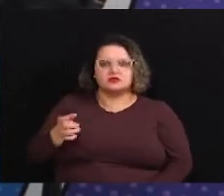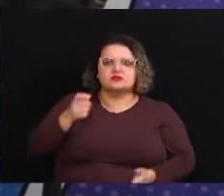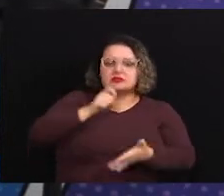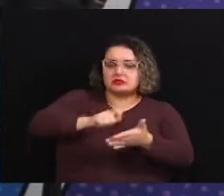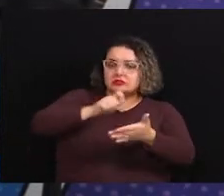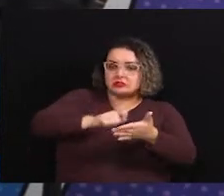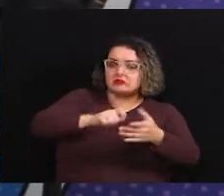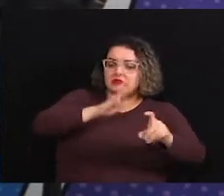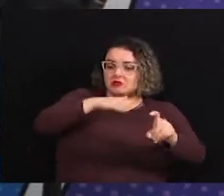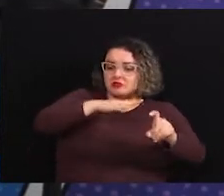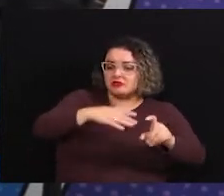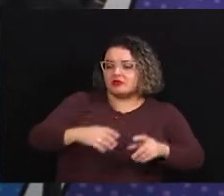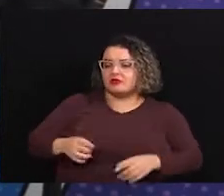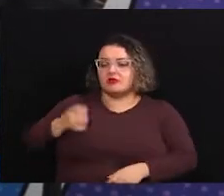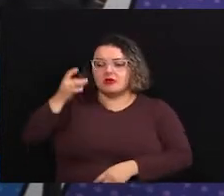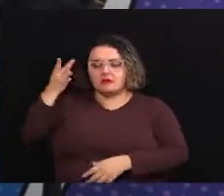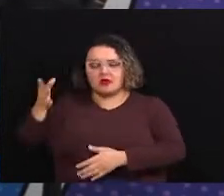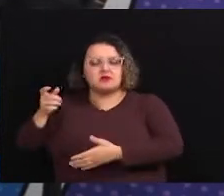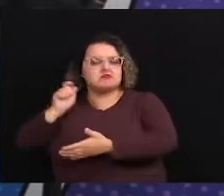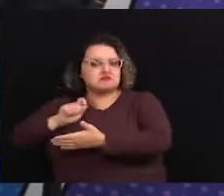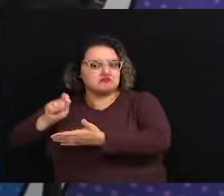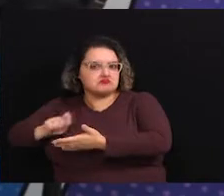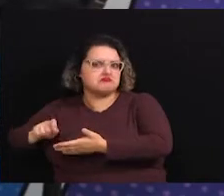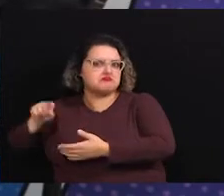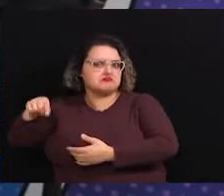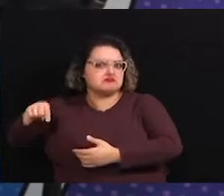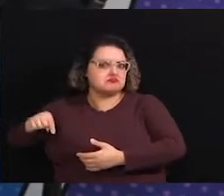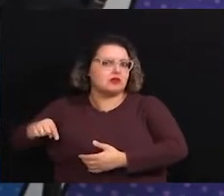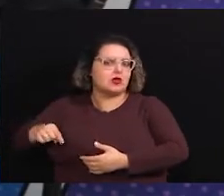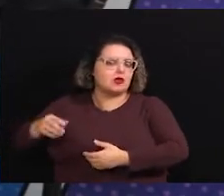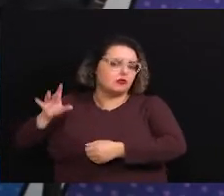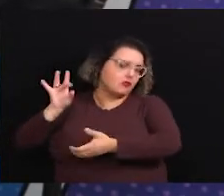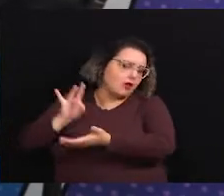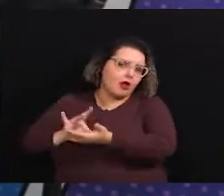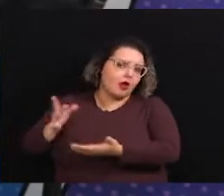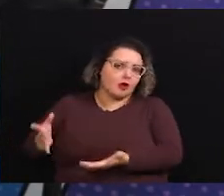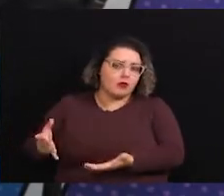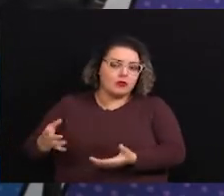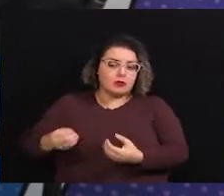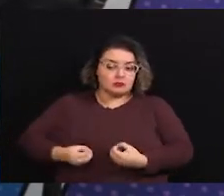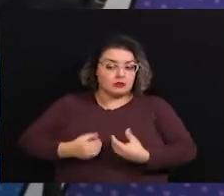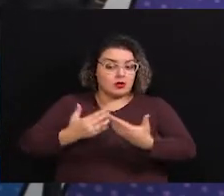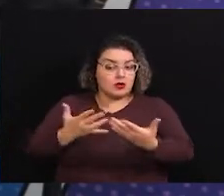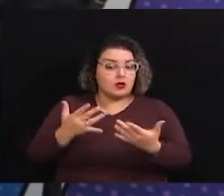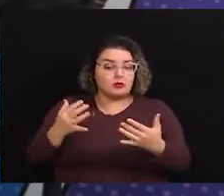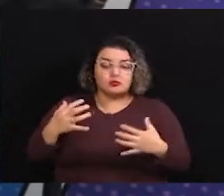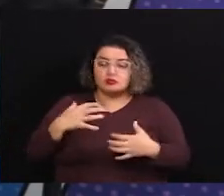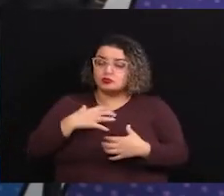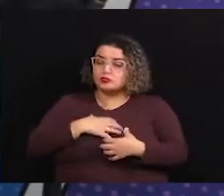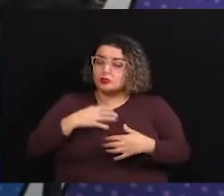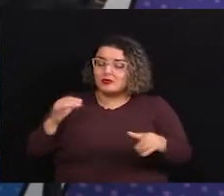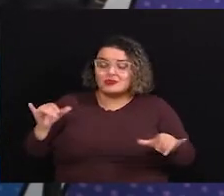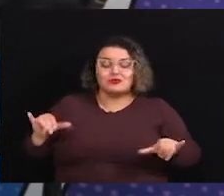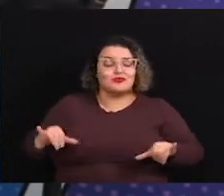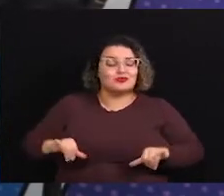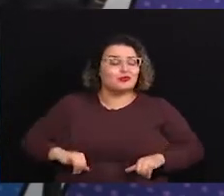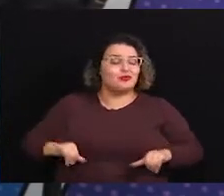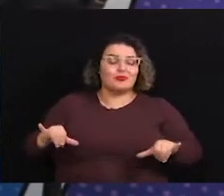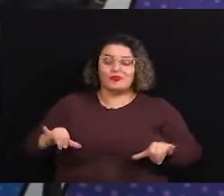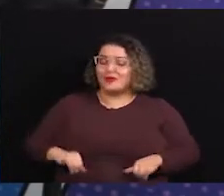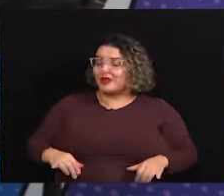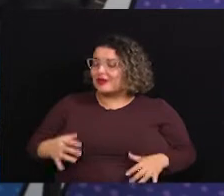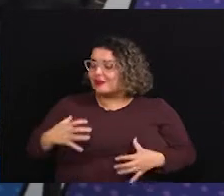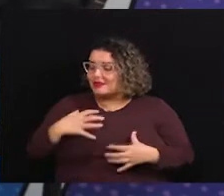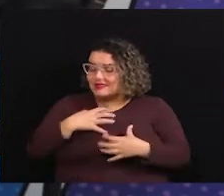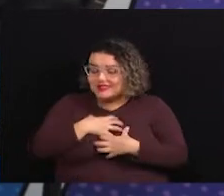reais. Eu só procurei passar a verdade dos personagens, a dor dos personagens reais. Então, eu me preocupei com isso,